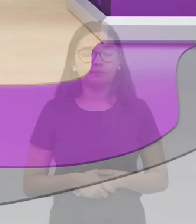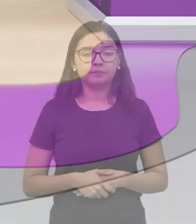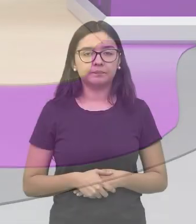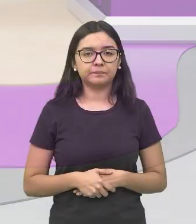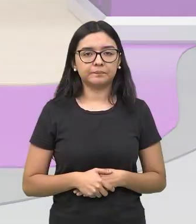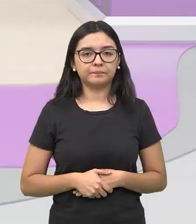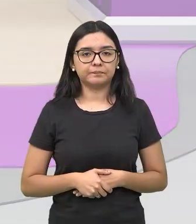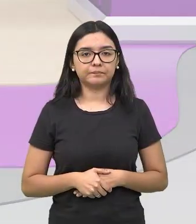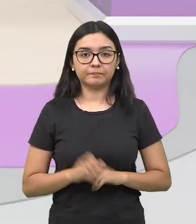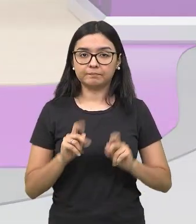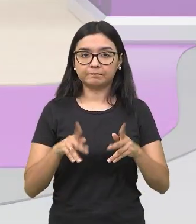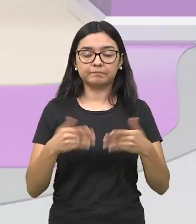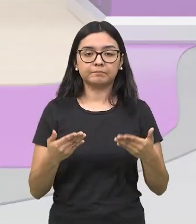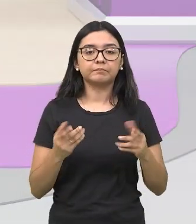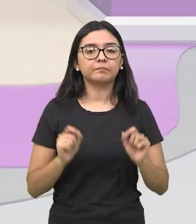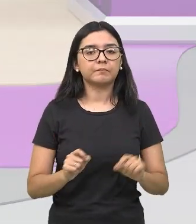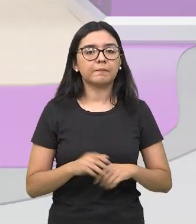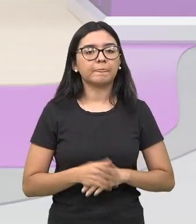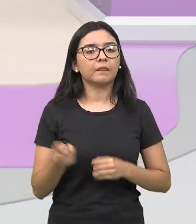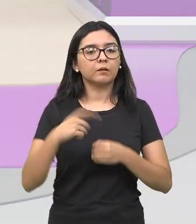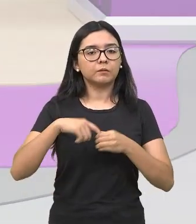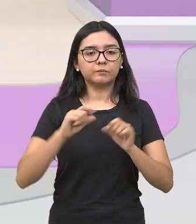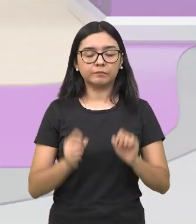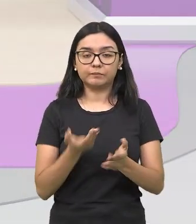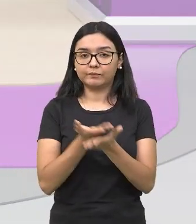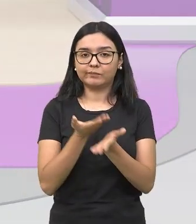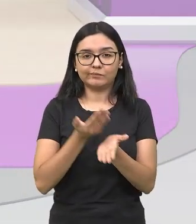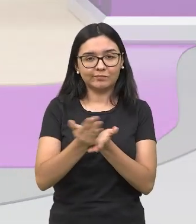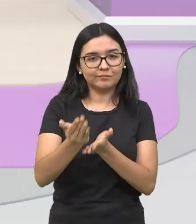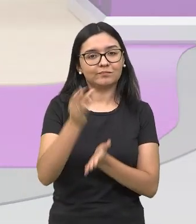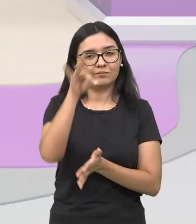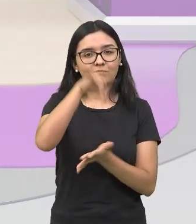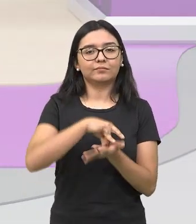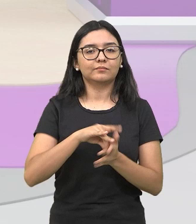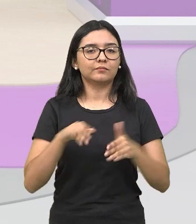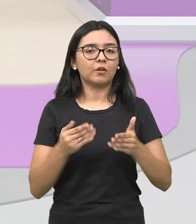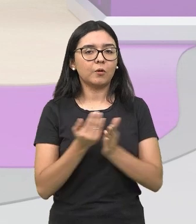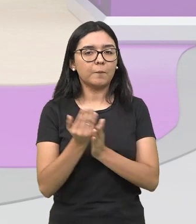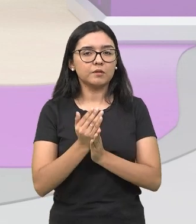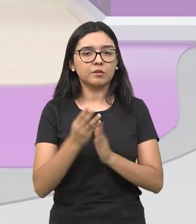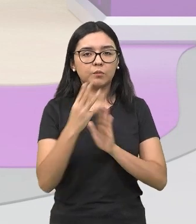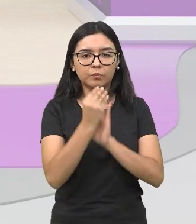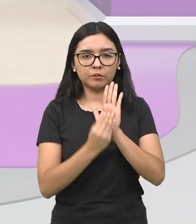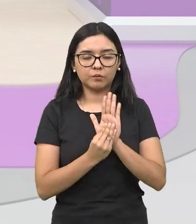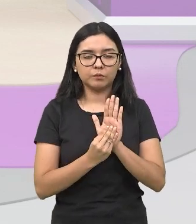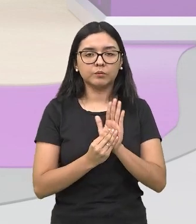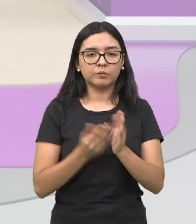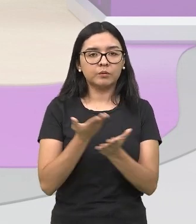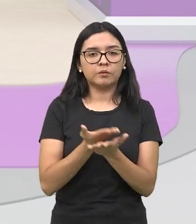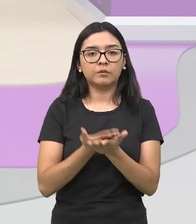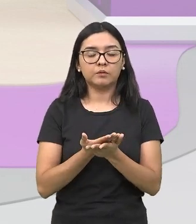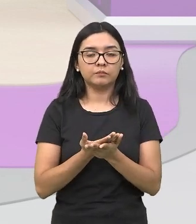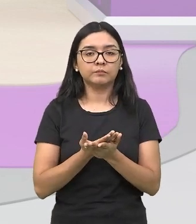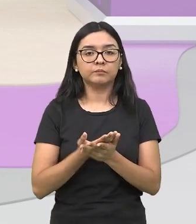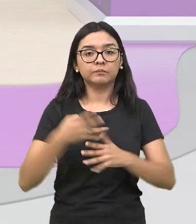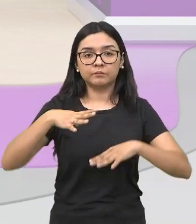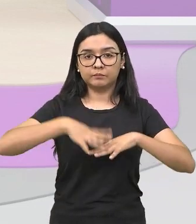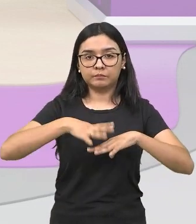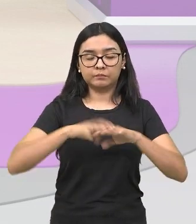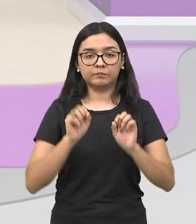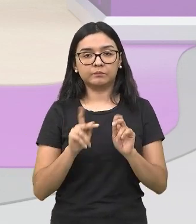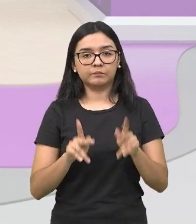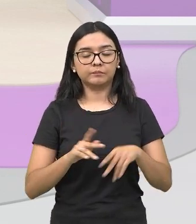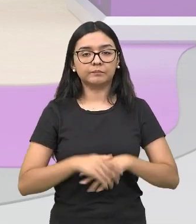Muito bem, alunos, estamos de volta, agora em definitivo, para darmos aqui início à nossa aula de matemática. Tudo